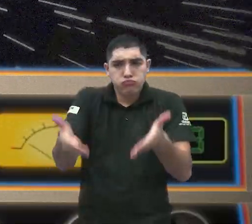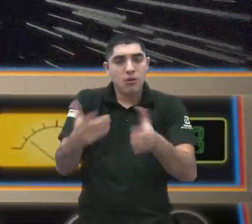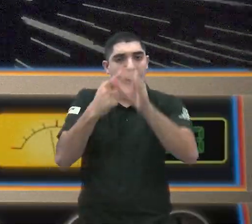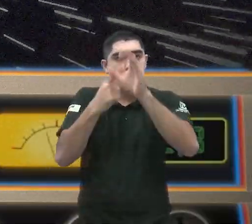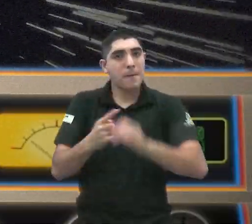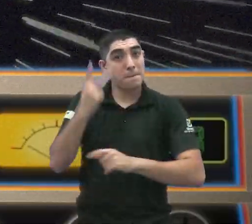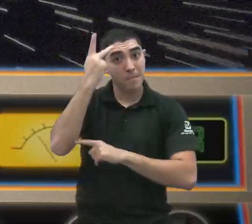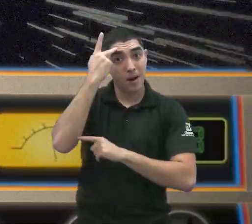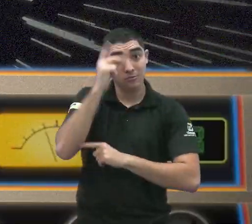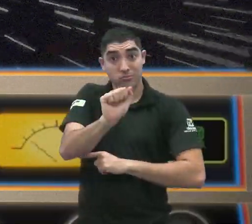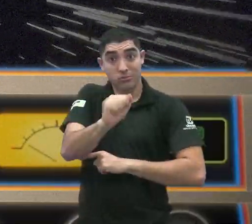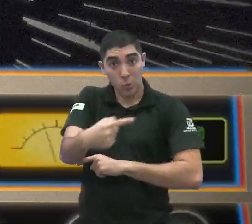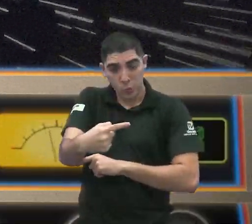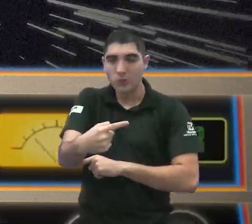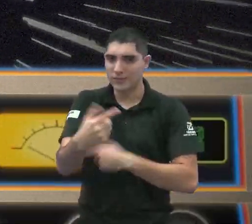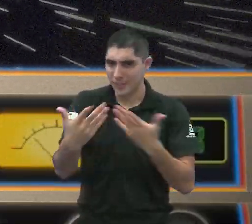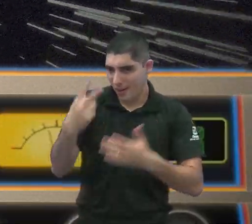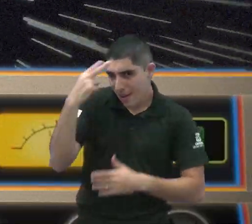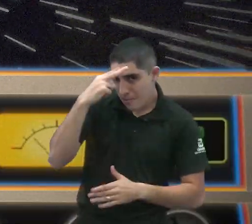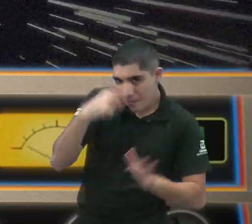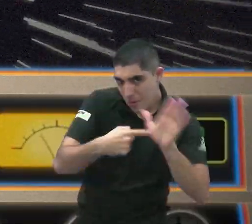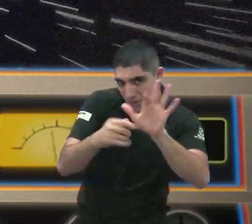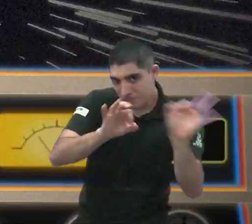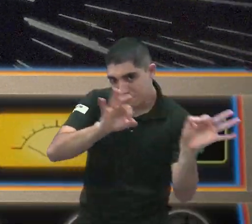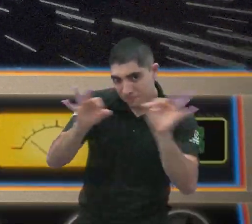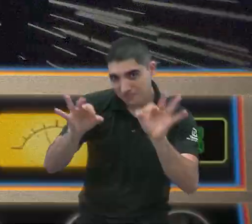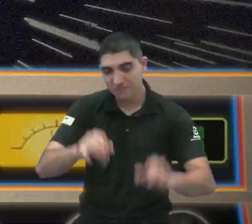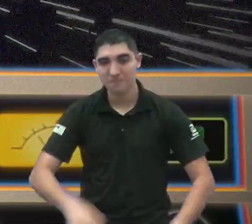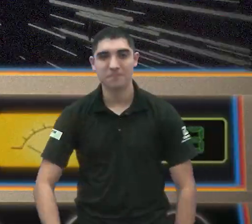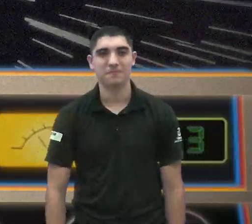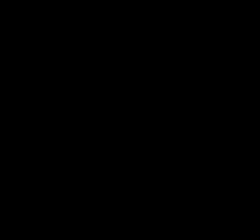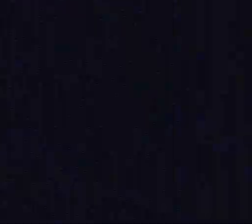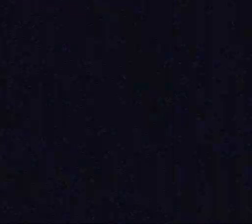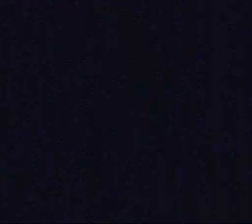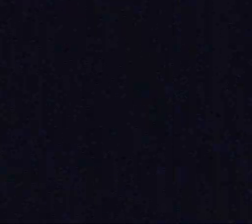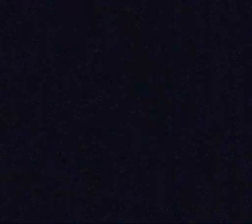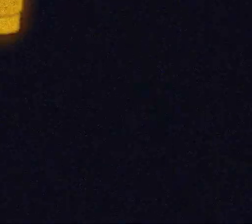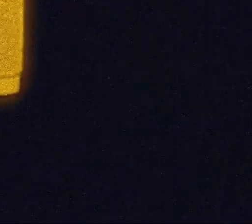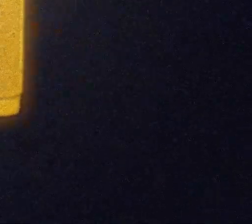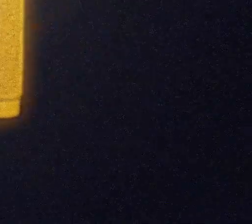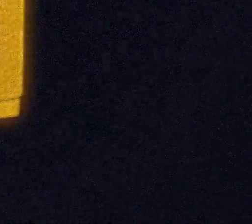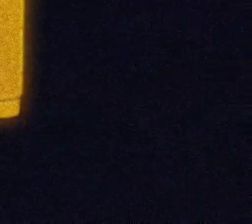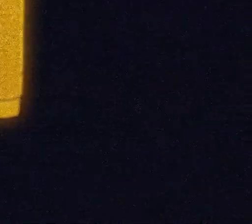primeiro na elite do futebol estadual. Então, bora relembrar?